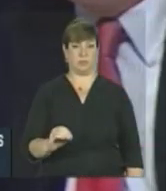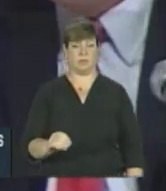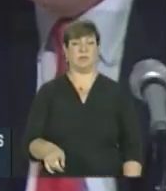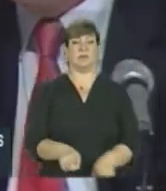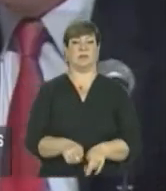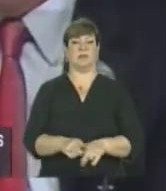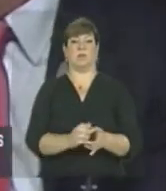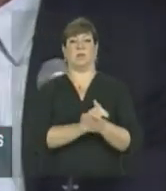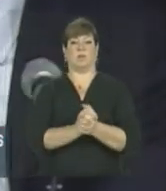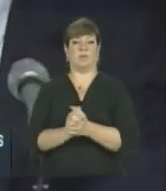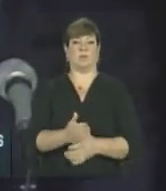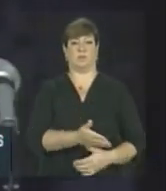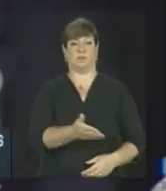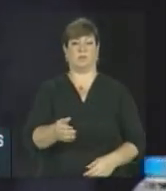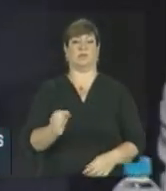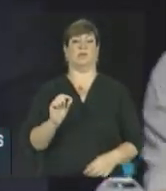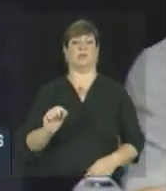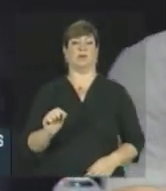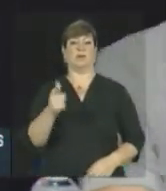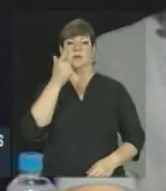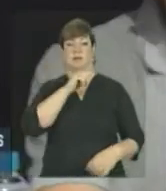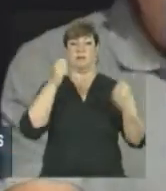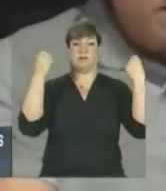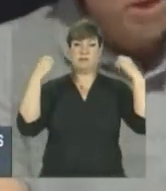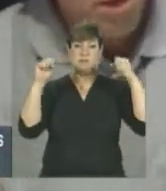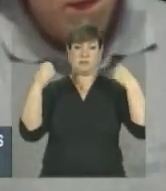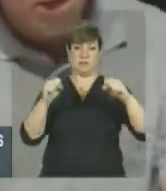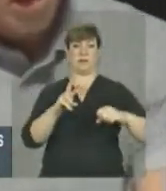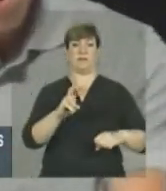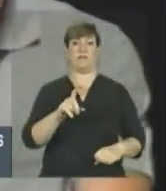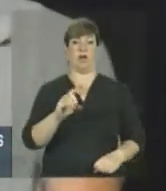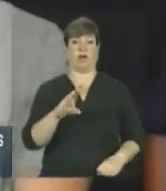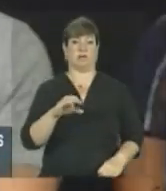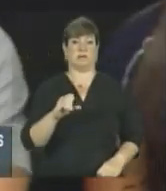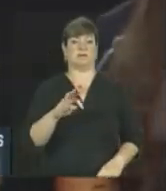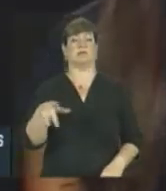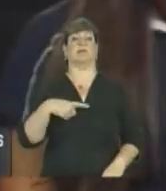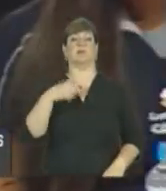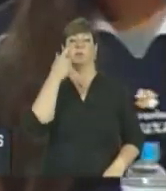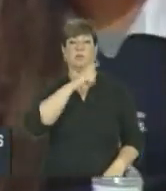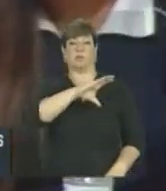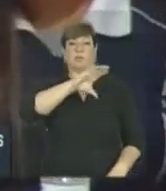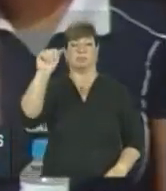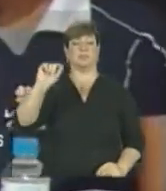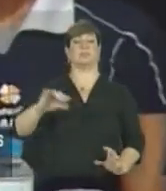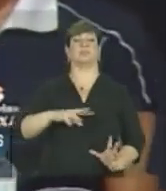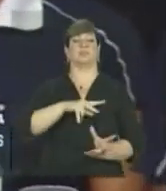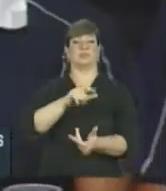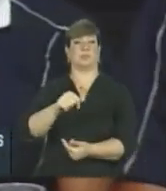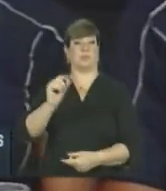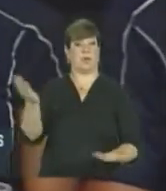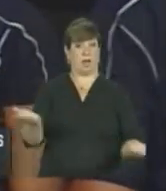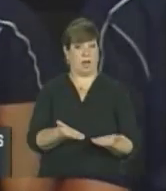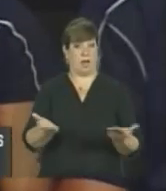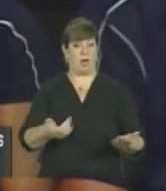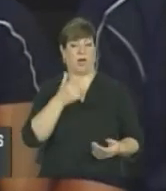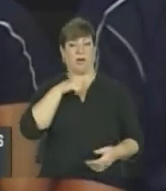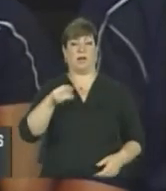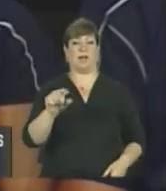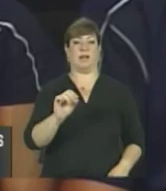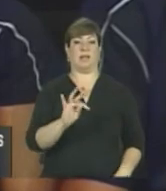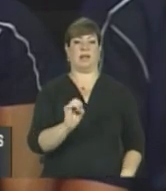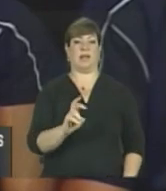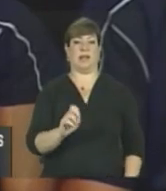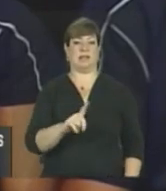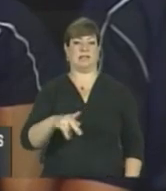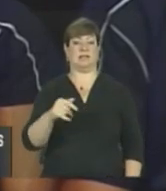Cumprimentar a atleta velocista Terezinha Guilhermina, recordista mundial, que está indo para a sua terceira